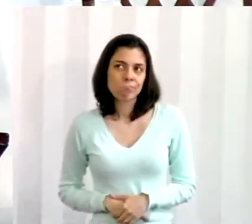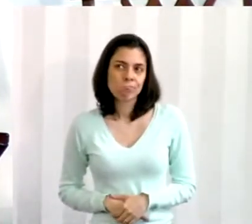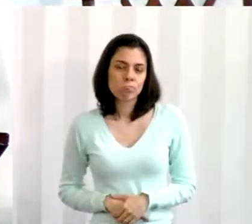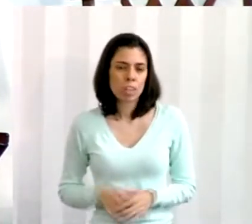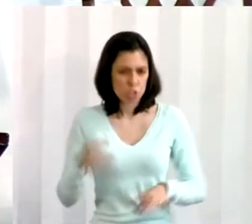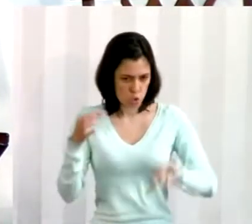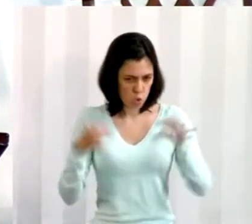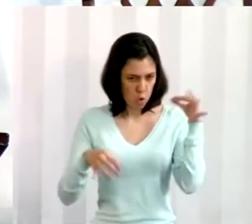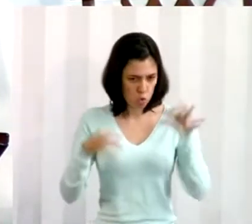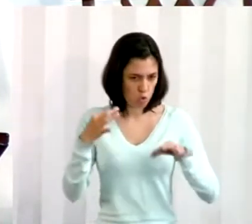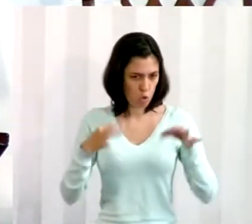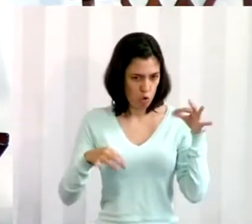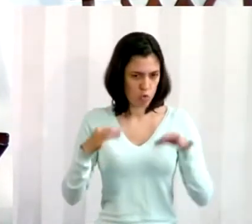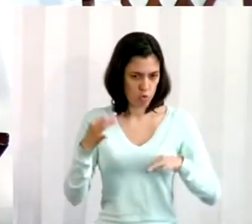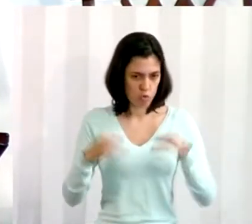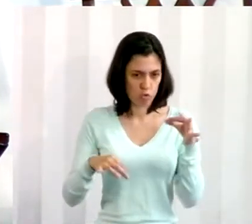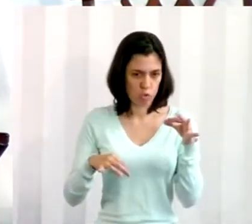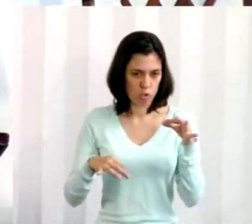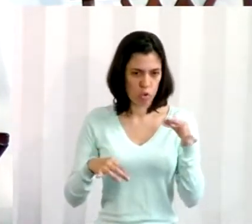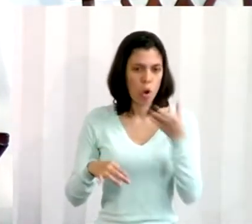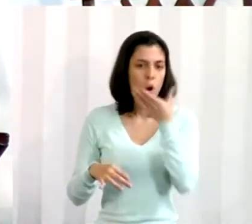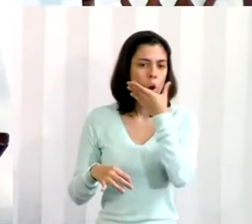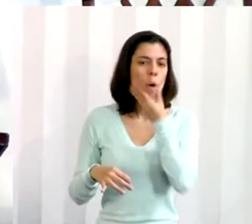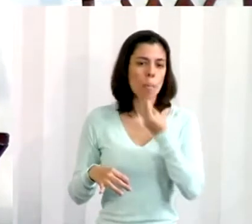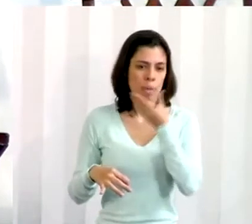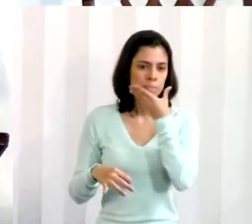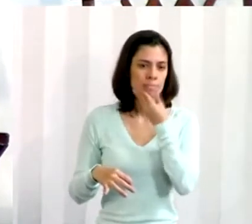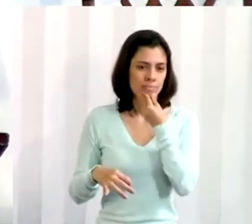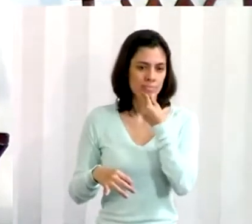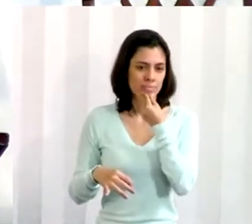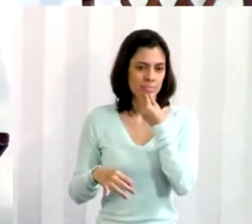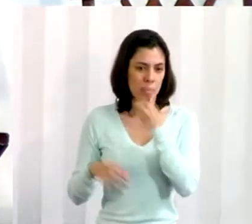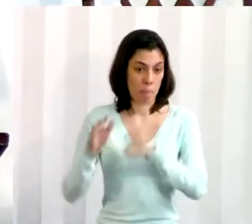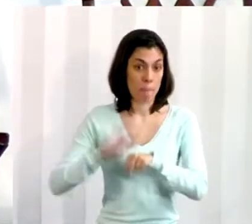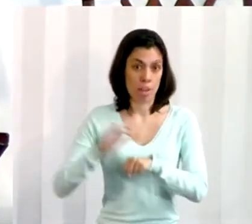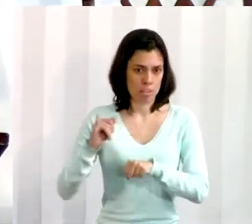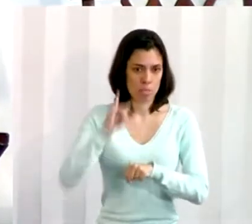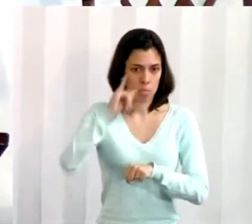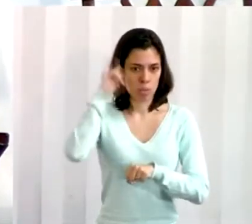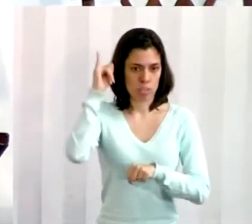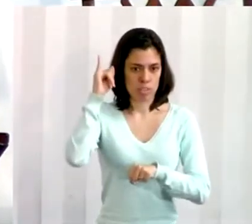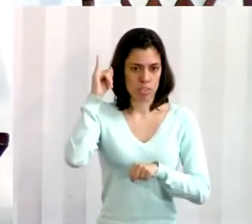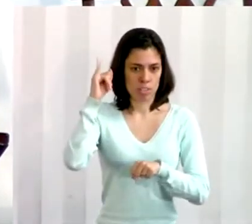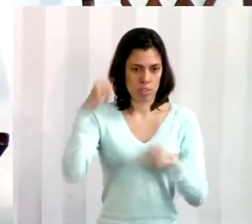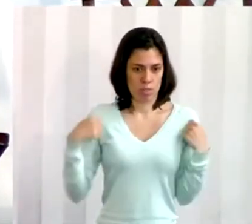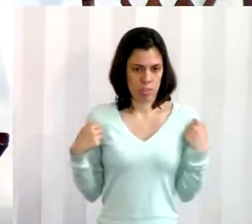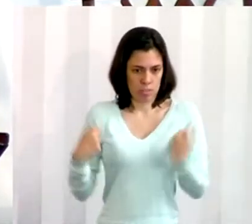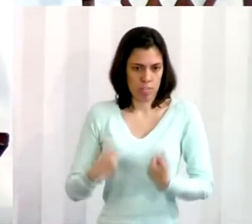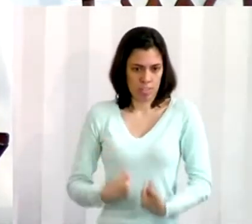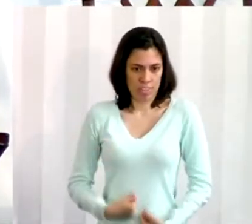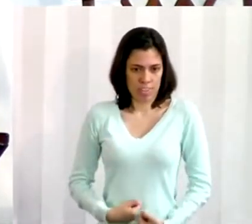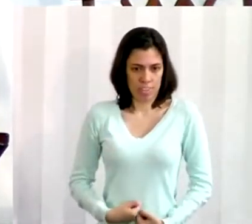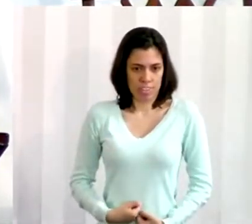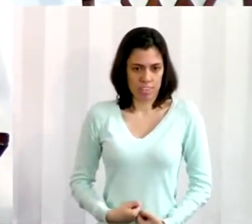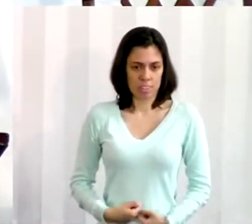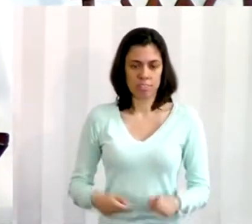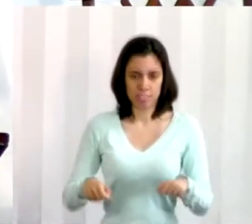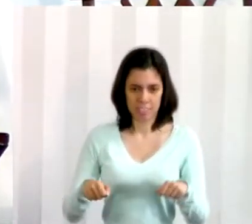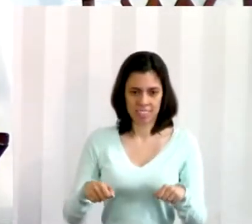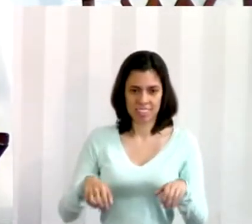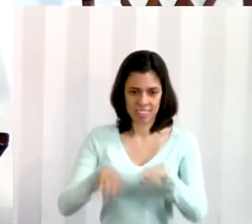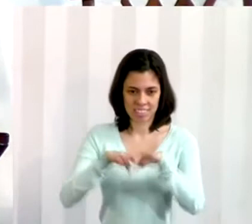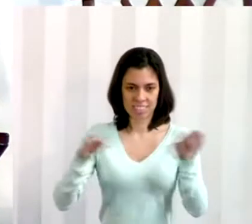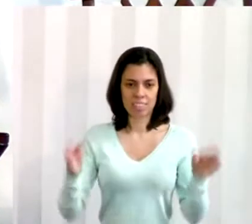sabe que o juiz bate o martelo na sentença. Mas você sabe o que é um martelinho, né? Cada vez